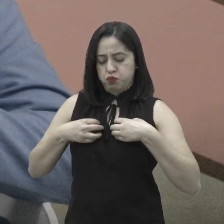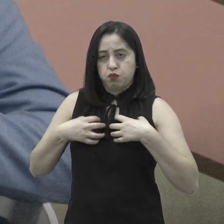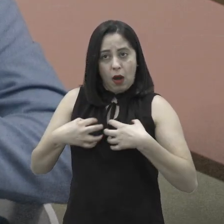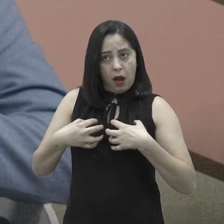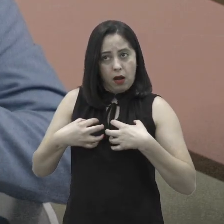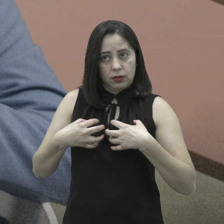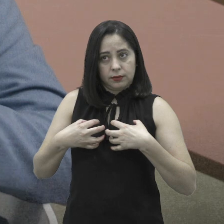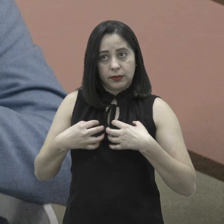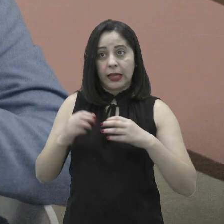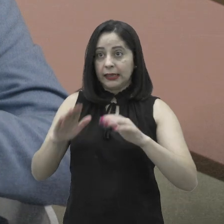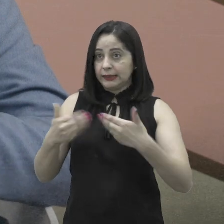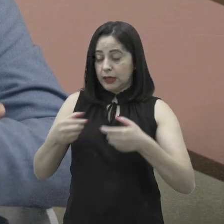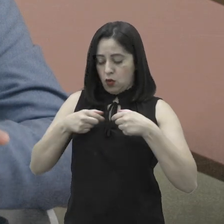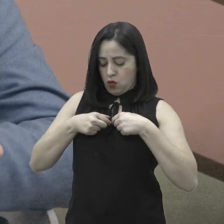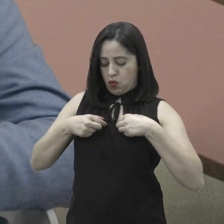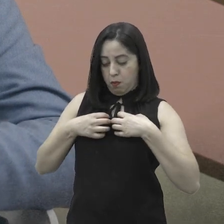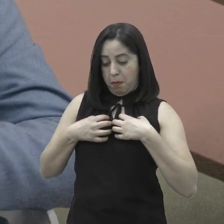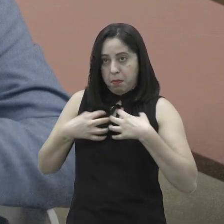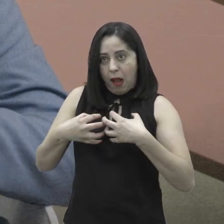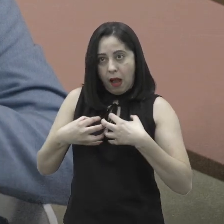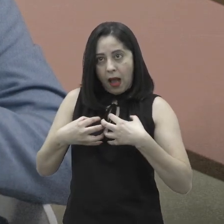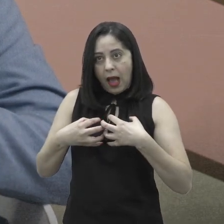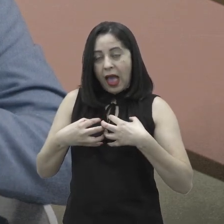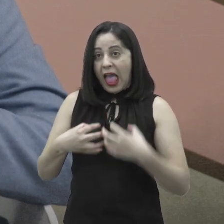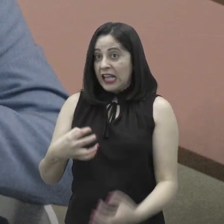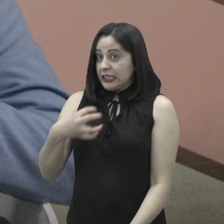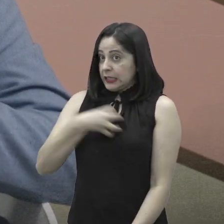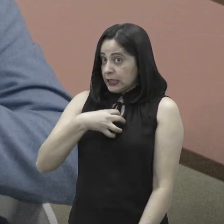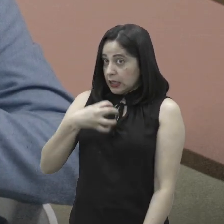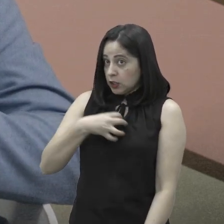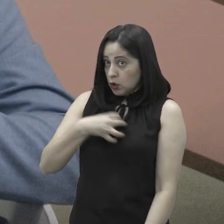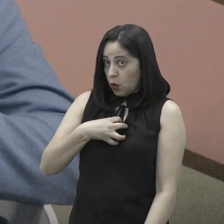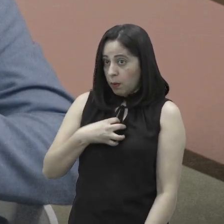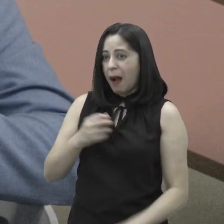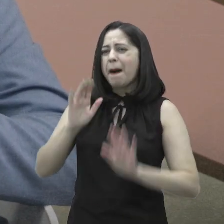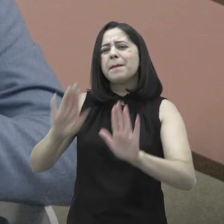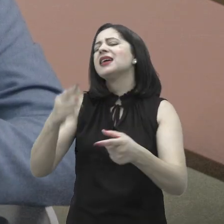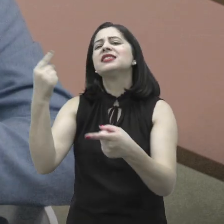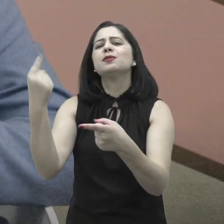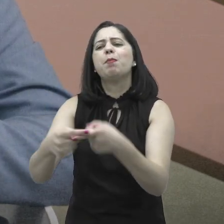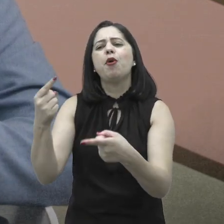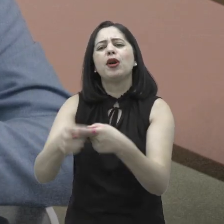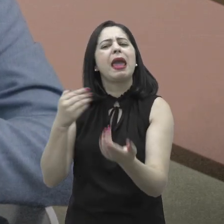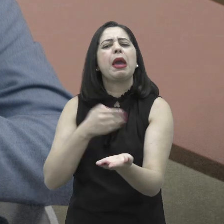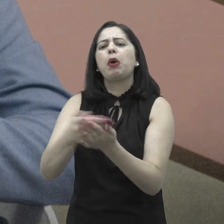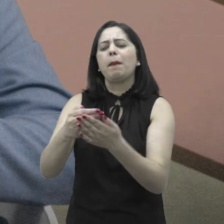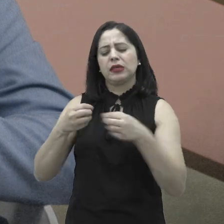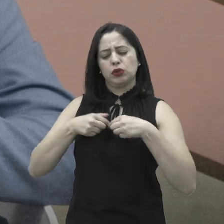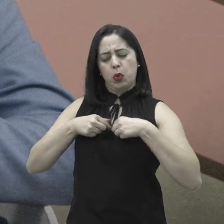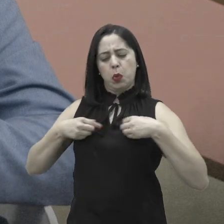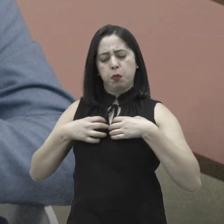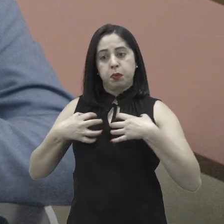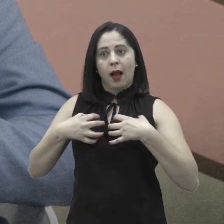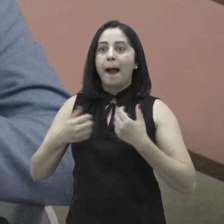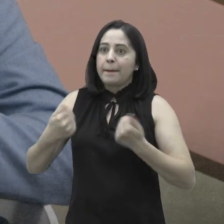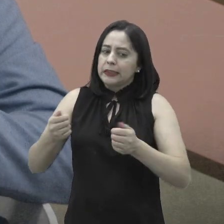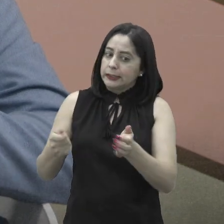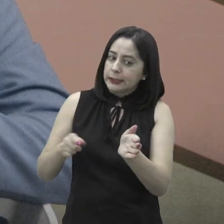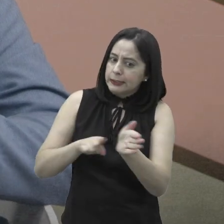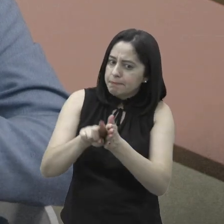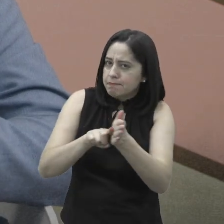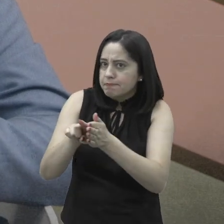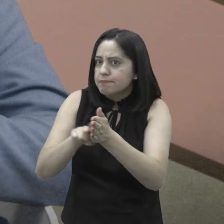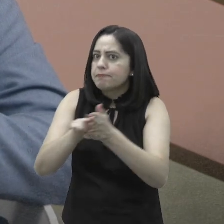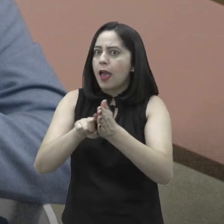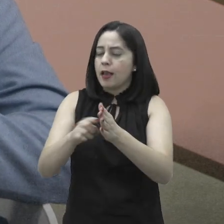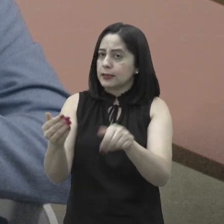bronquite. Bronquite é um sintoma que você está apresentando. A causa precisa de uma avaliação médica para ser investigada. E é importante ressaltar também